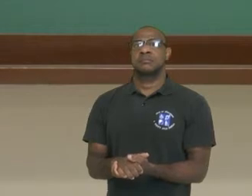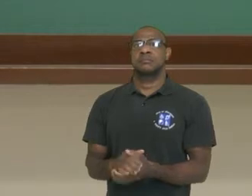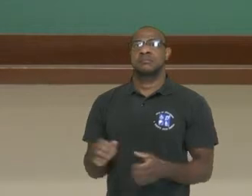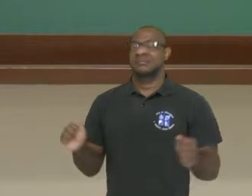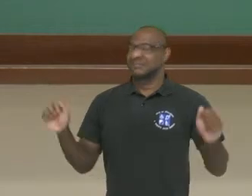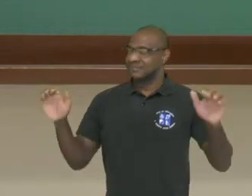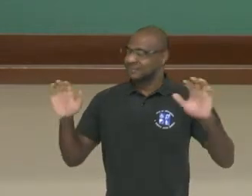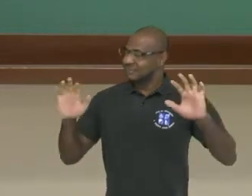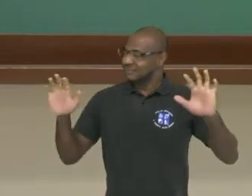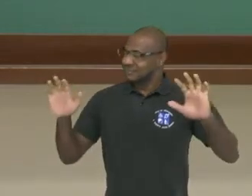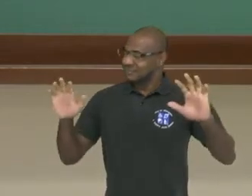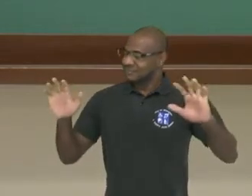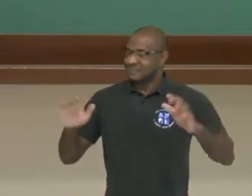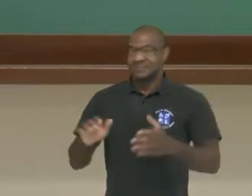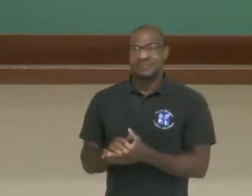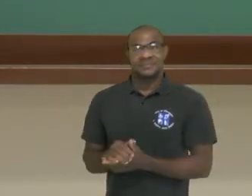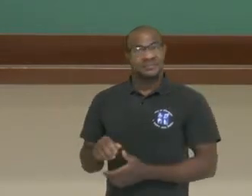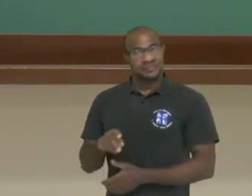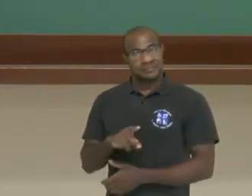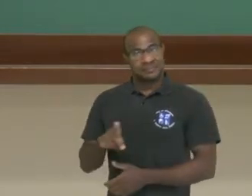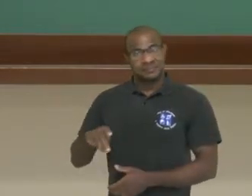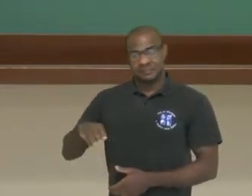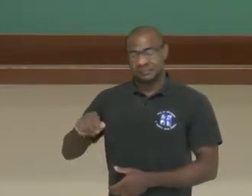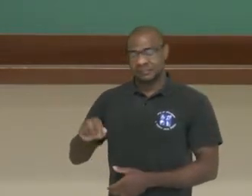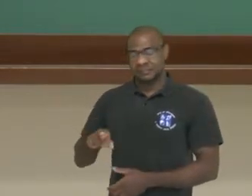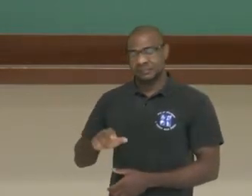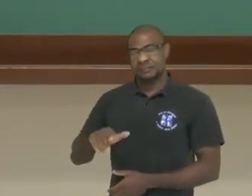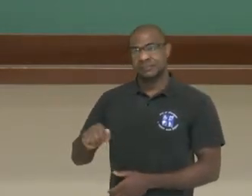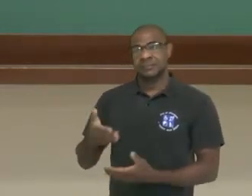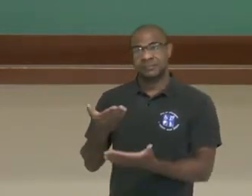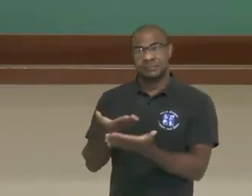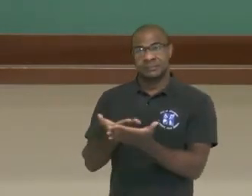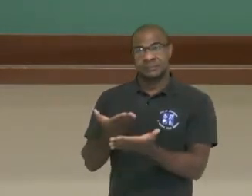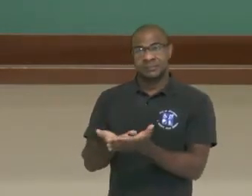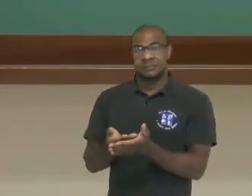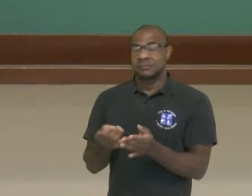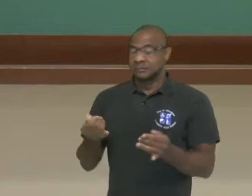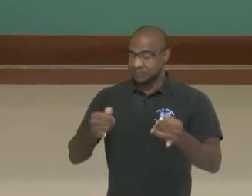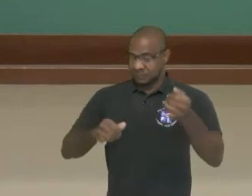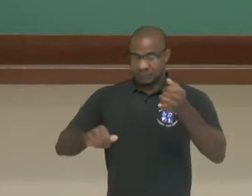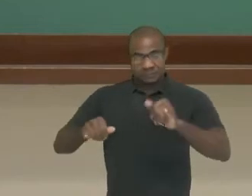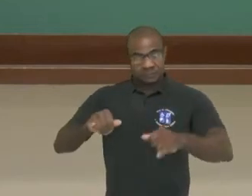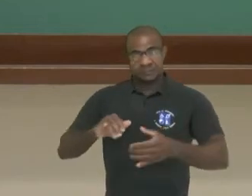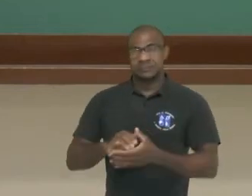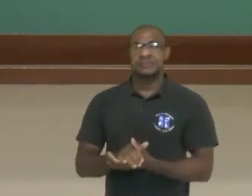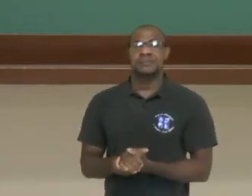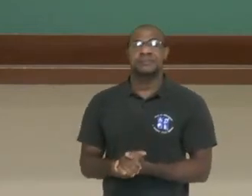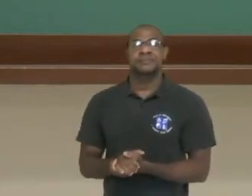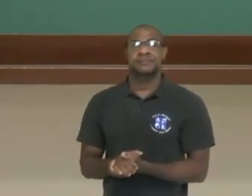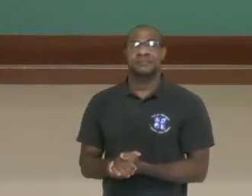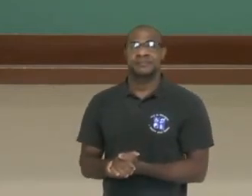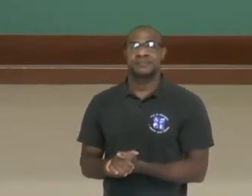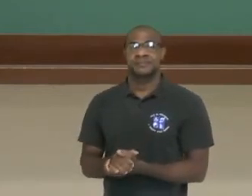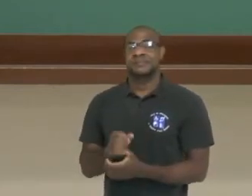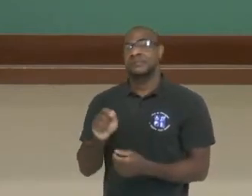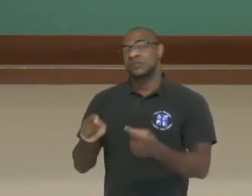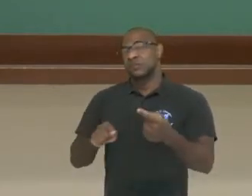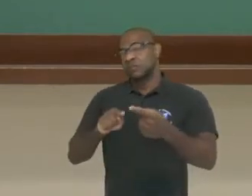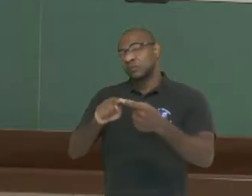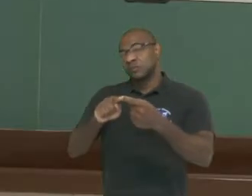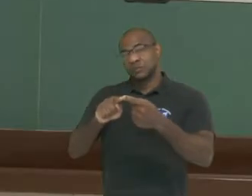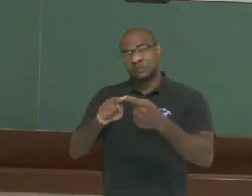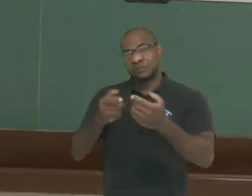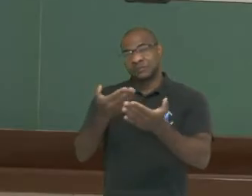Olá, alunos! Eu sou a professora Marília e vamos para mais uma aula de Química. Vamos começar? Então, os objetivos